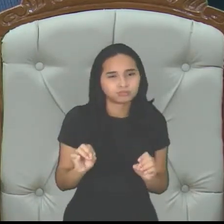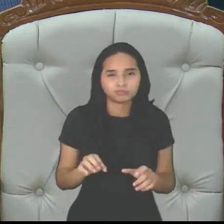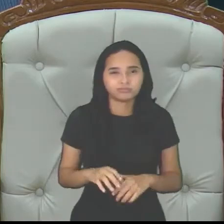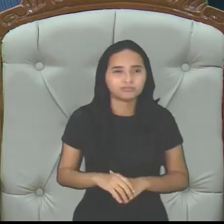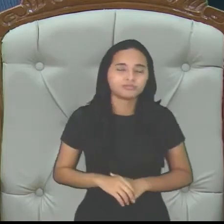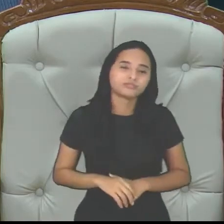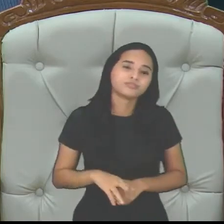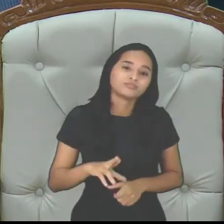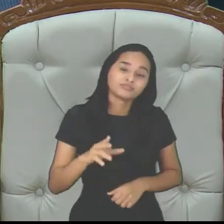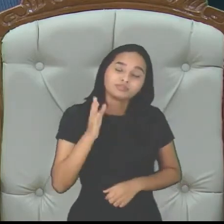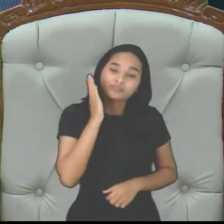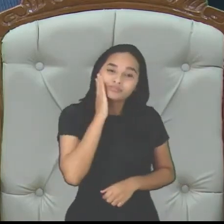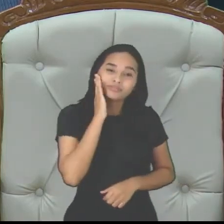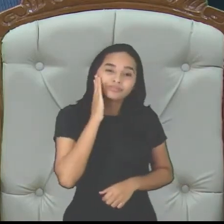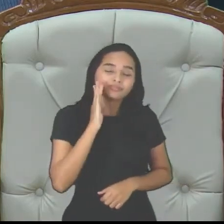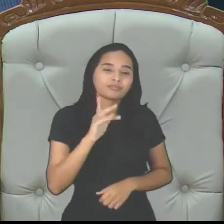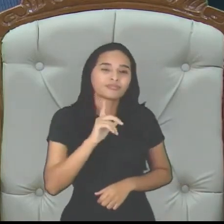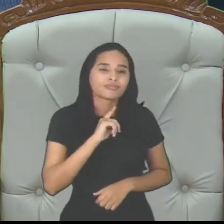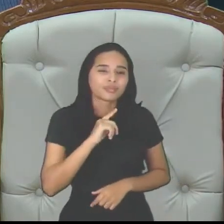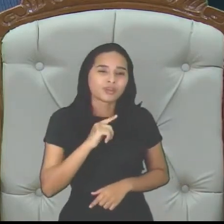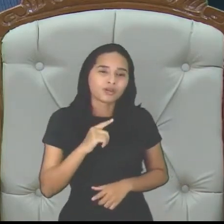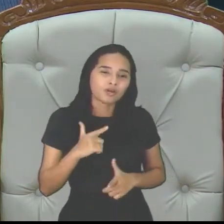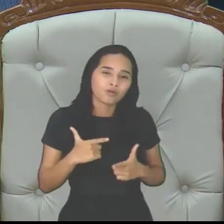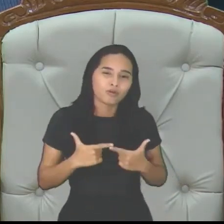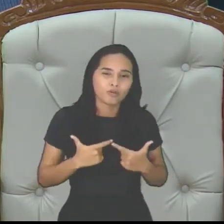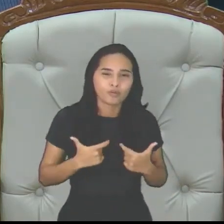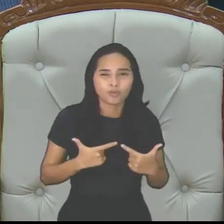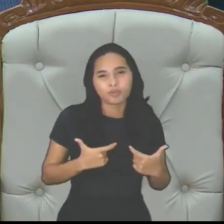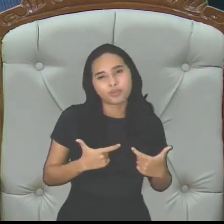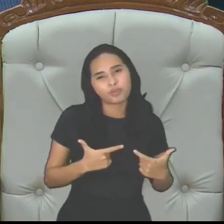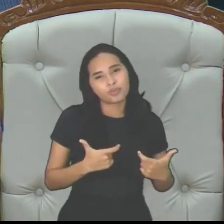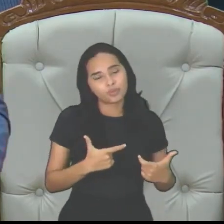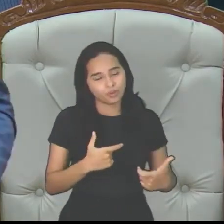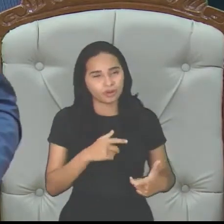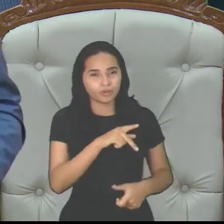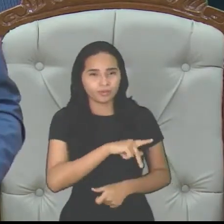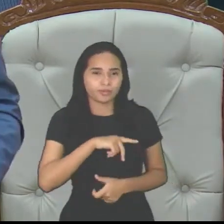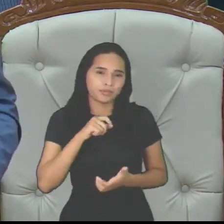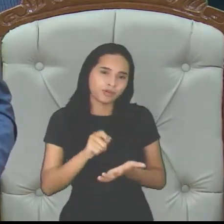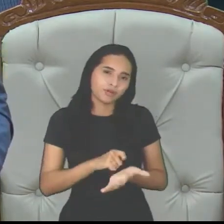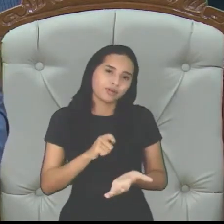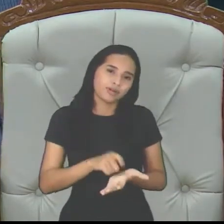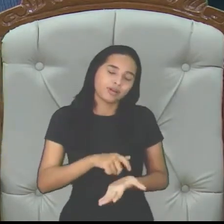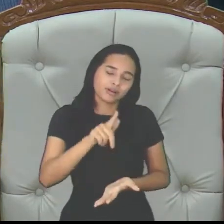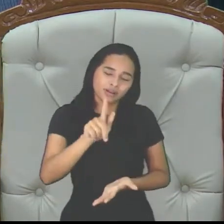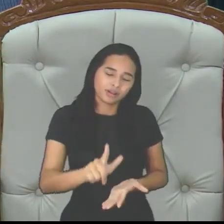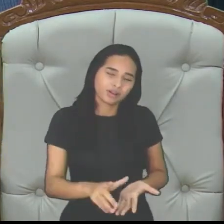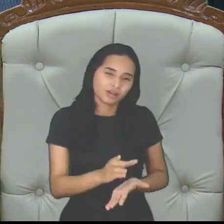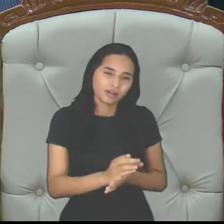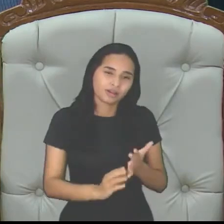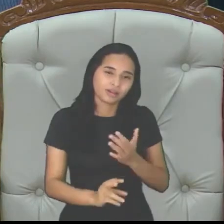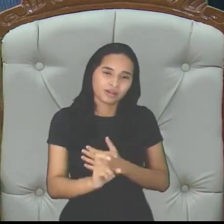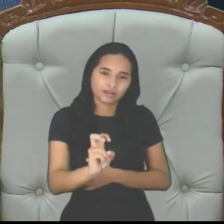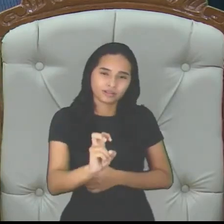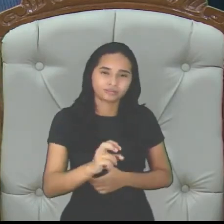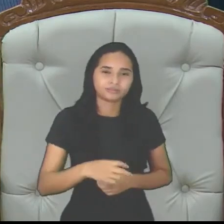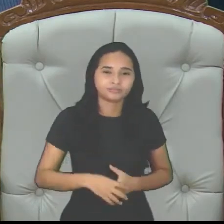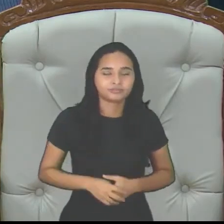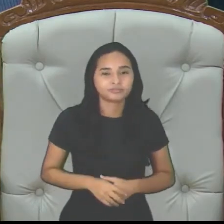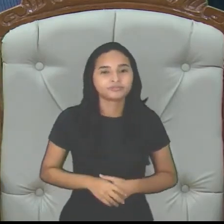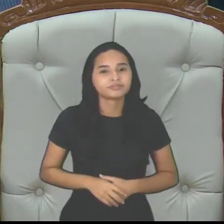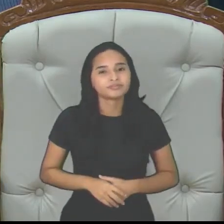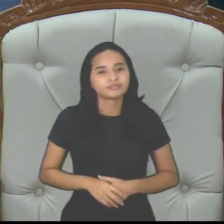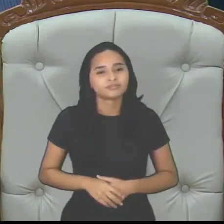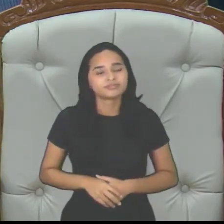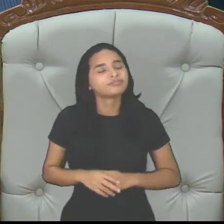Os irmãos sabem que existe uma luta muito grande, e é Paulo que escreve os Gálatas capítulo 5,